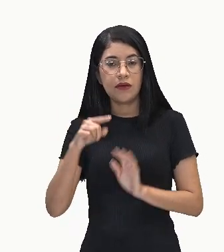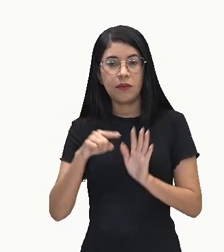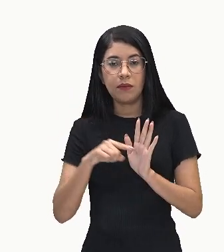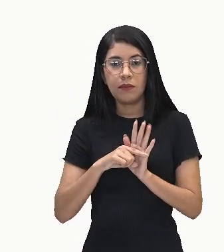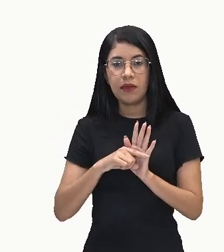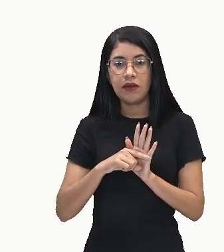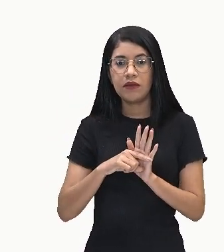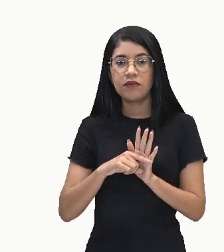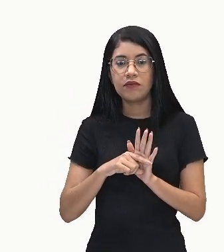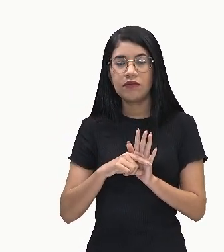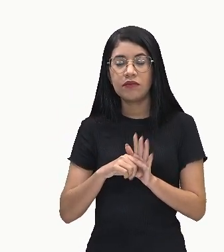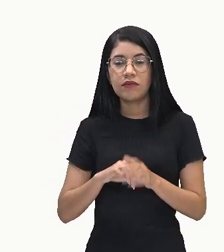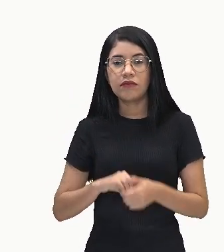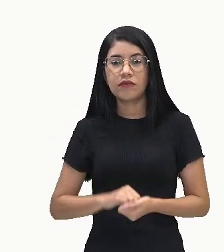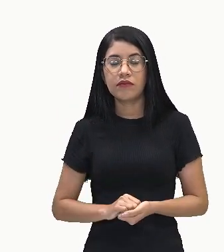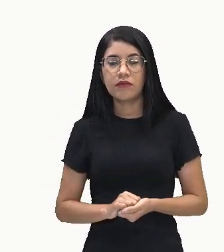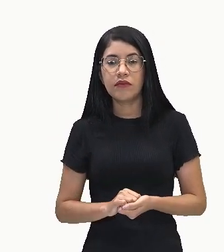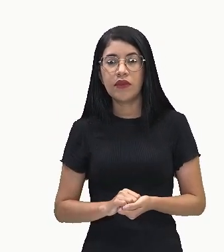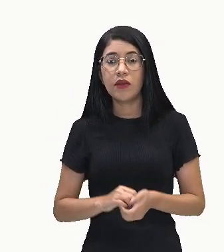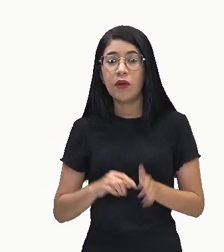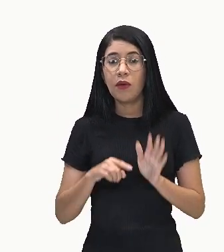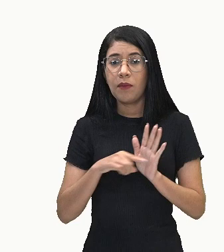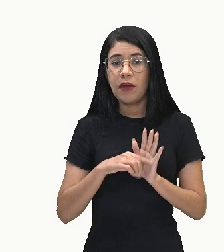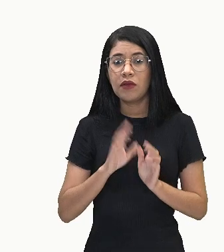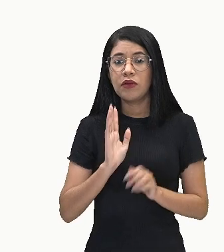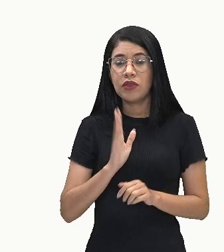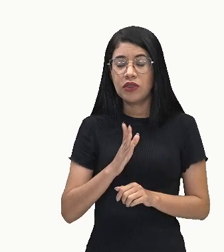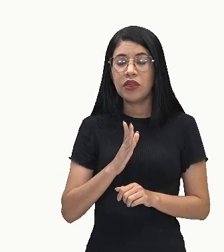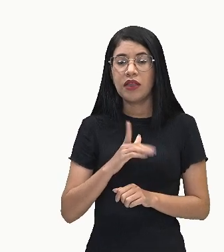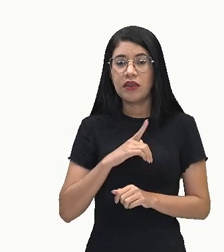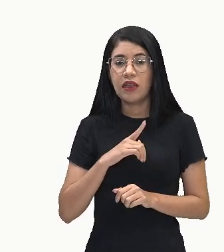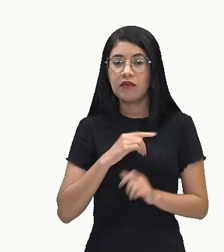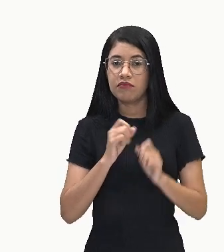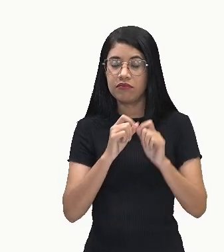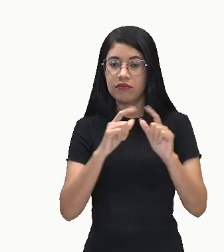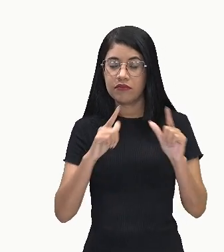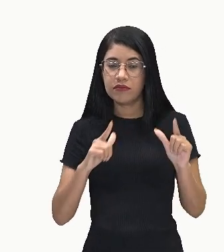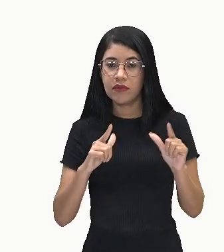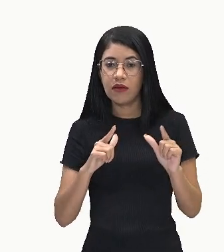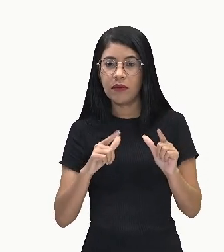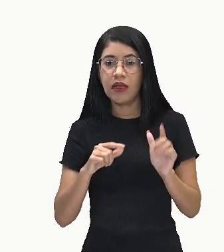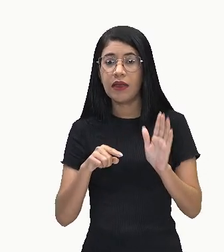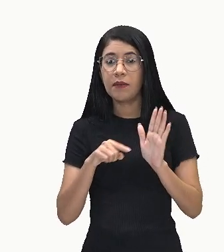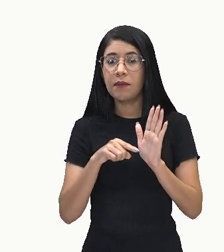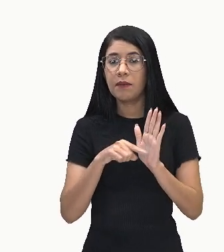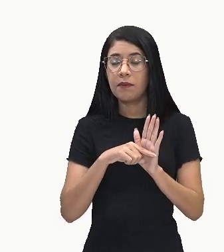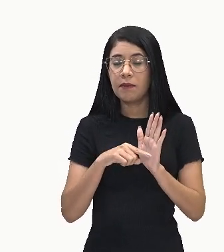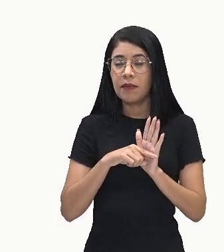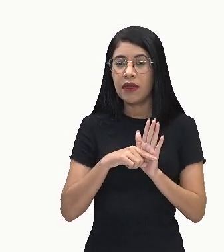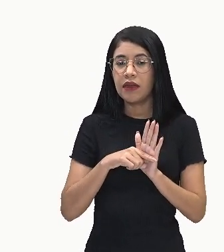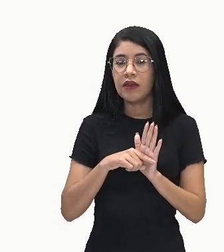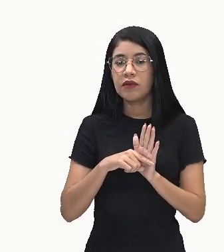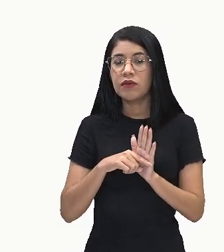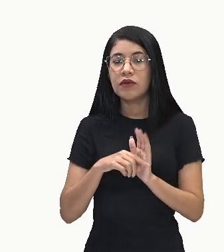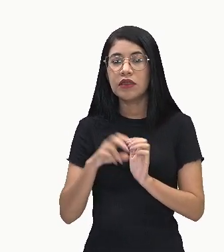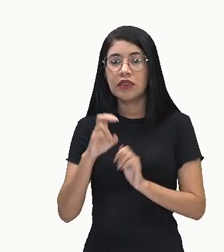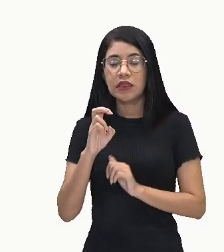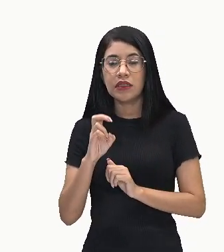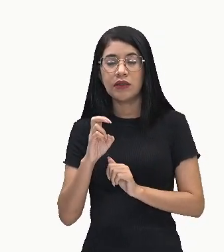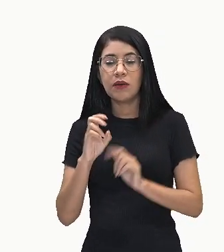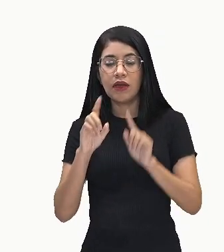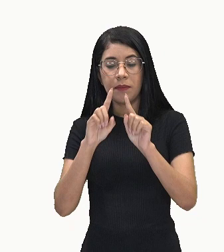Menos, certo? O menos aqui, ó, é do polinômio. Menos, qual é o valor de x? Menos 5. Então,